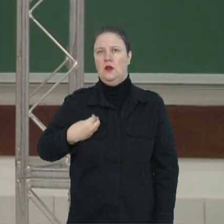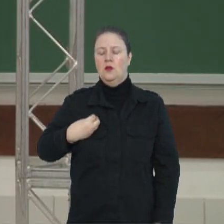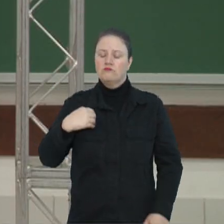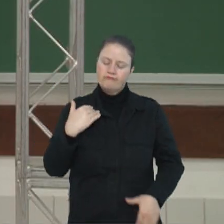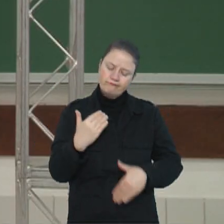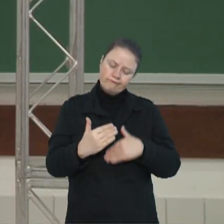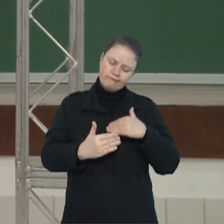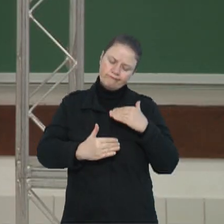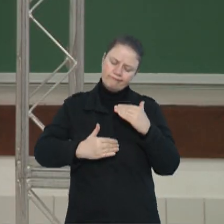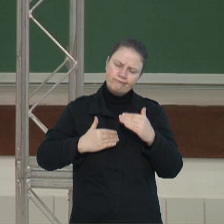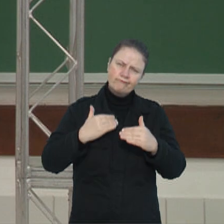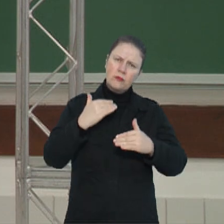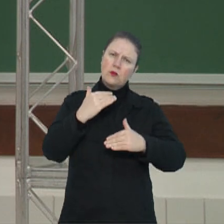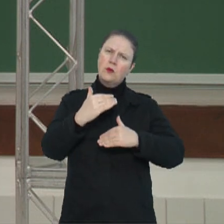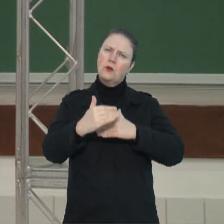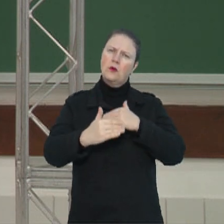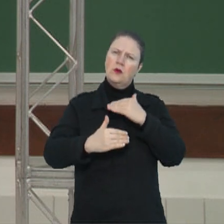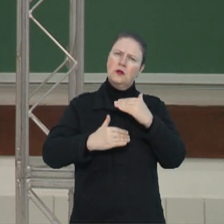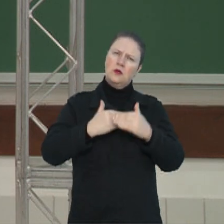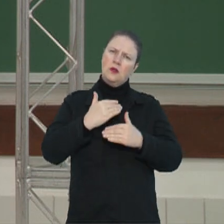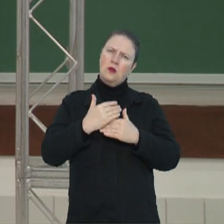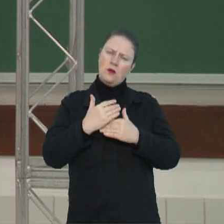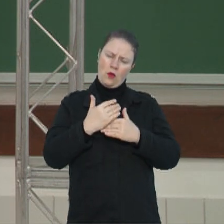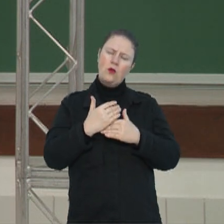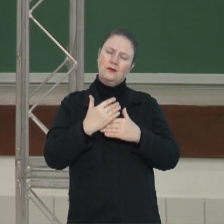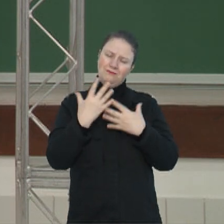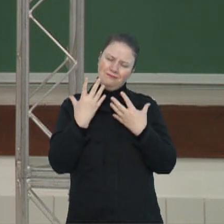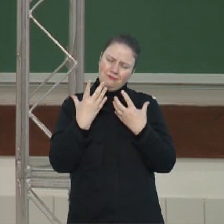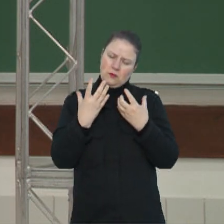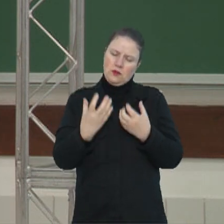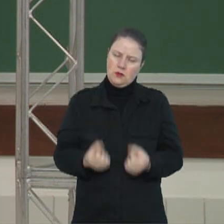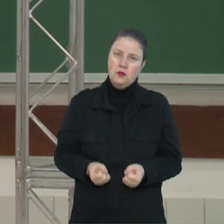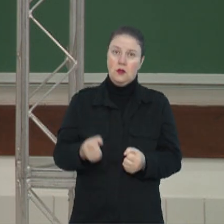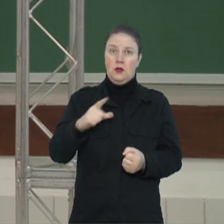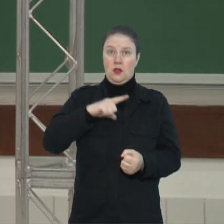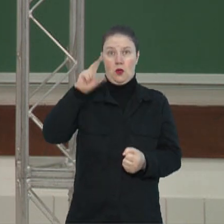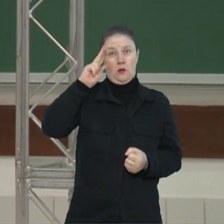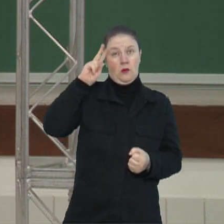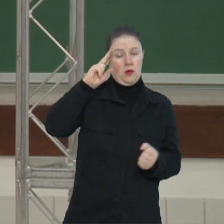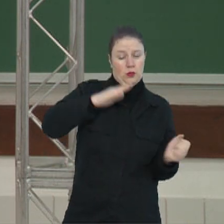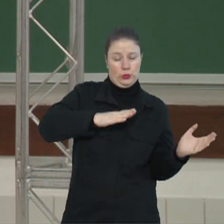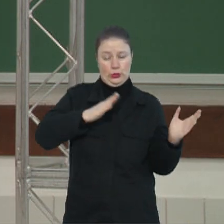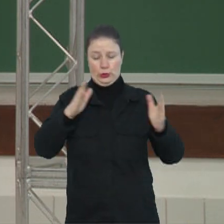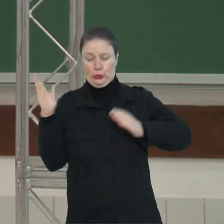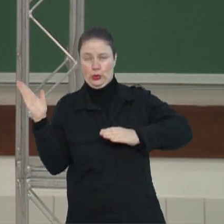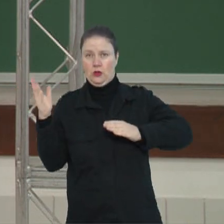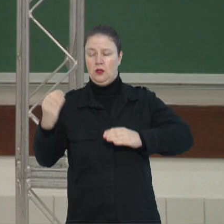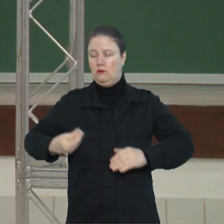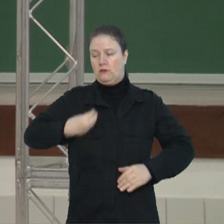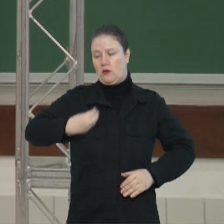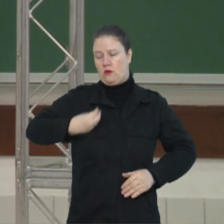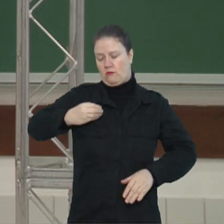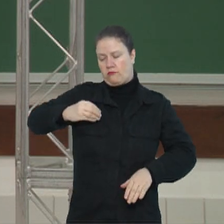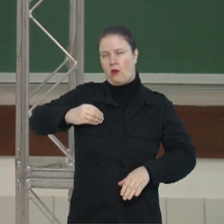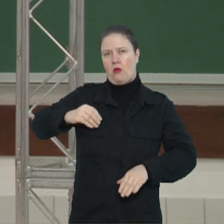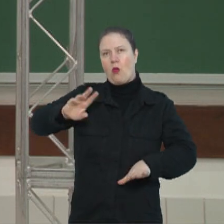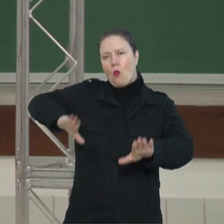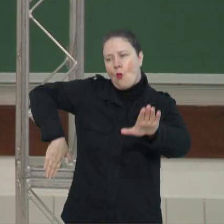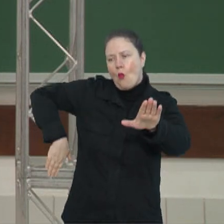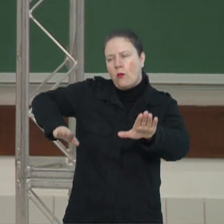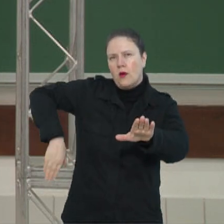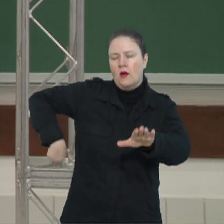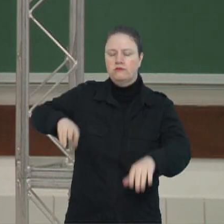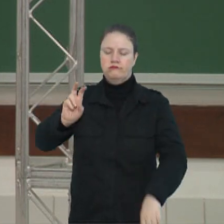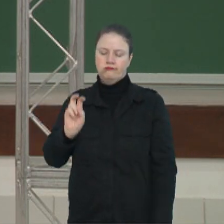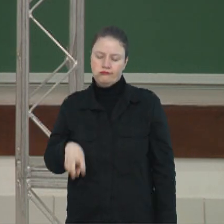né? Há essa história de que um dia ele estava andando na praia e pensando em questões que o Ambrósio tinha colocado para ele,